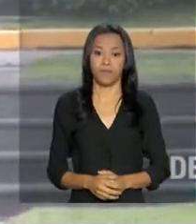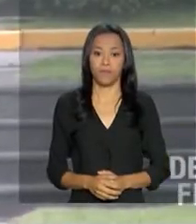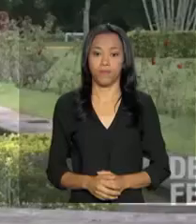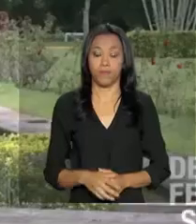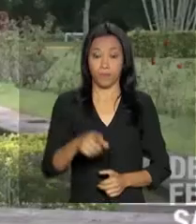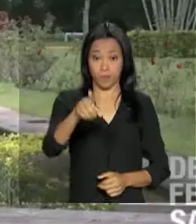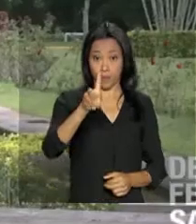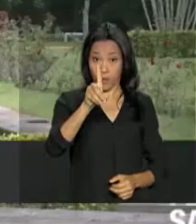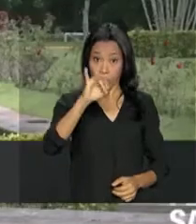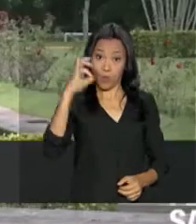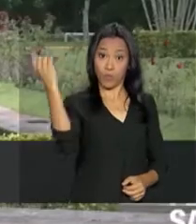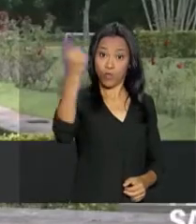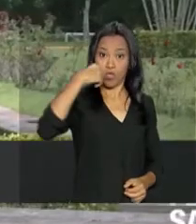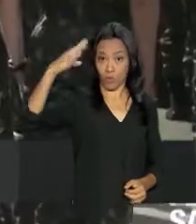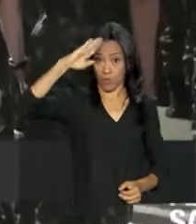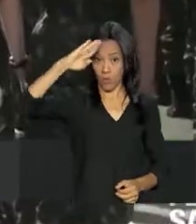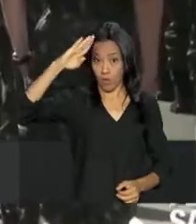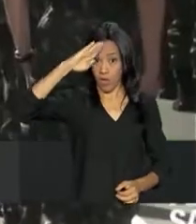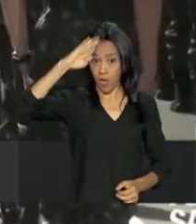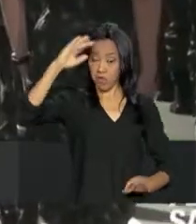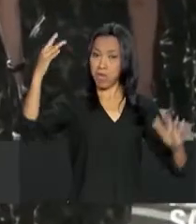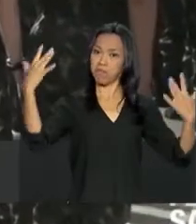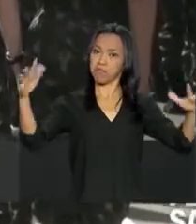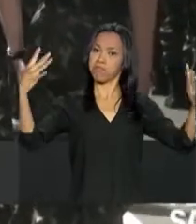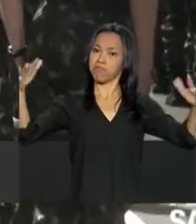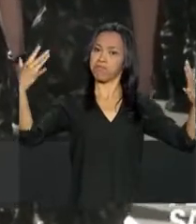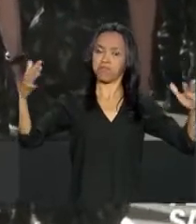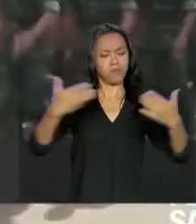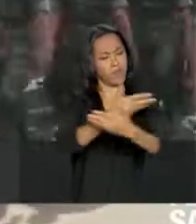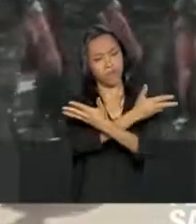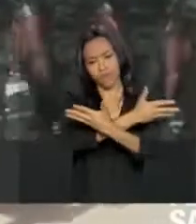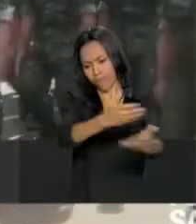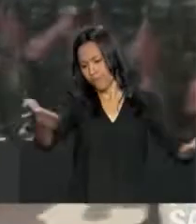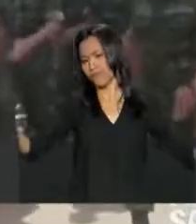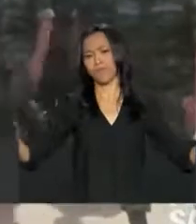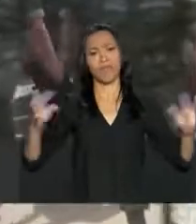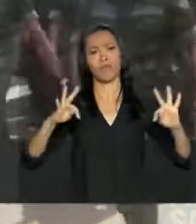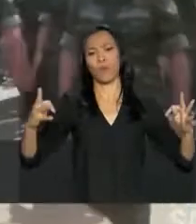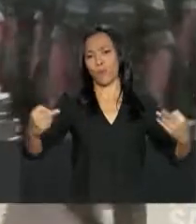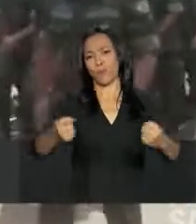O Dia do Soldado homenageia todos os militares, na verdade, né? Todos nós somos soldados.